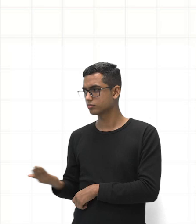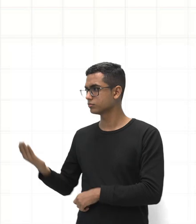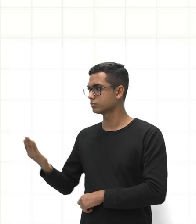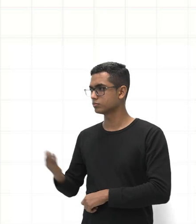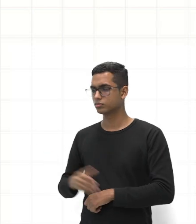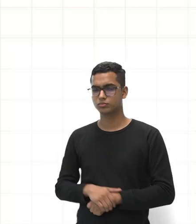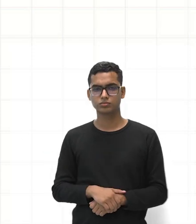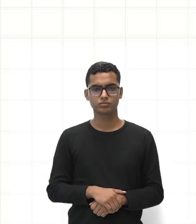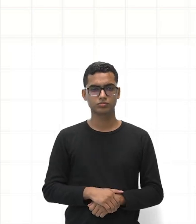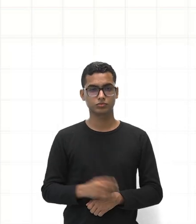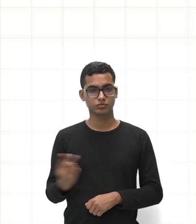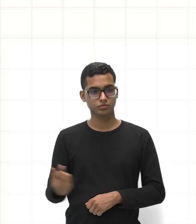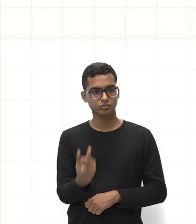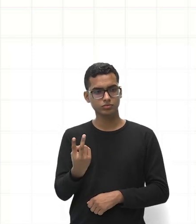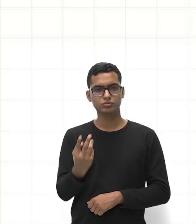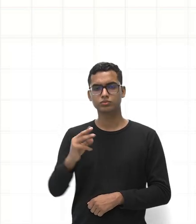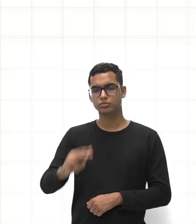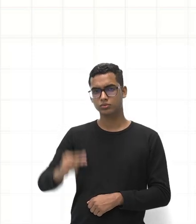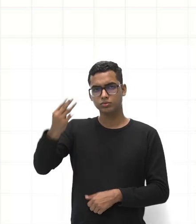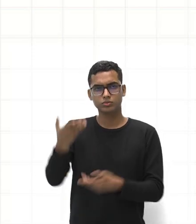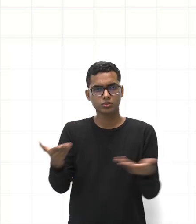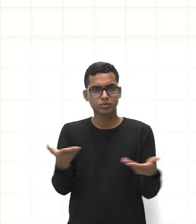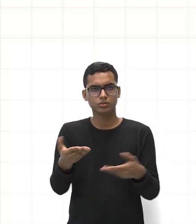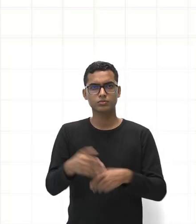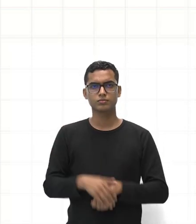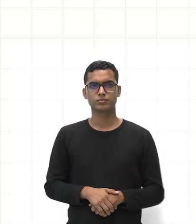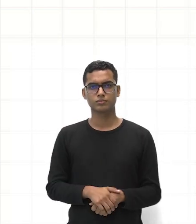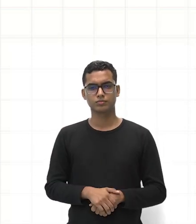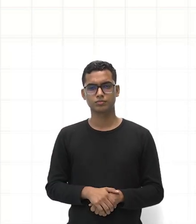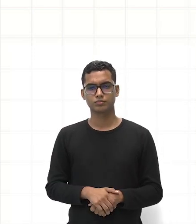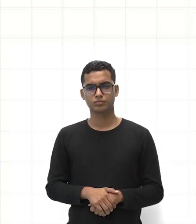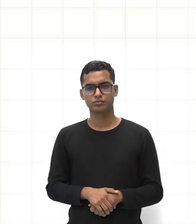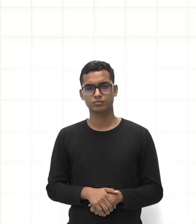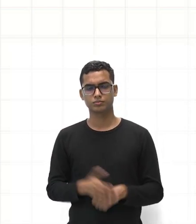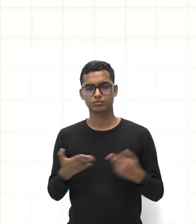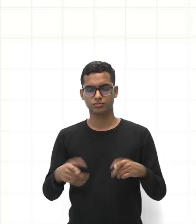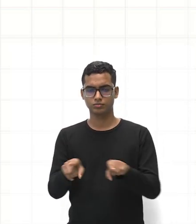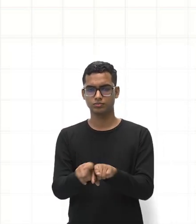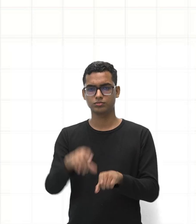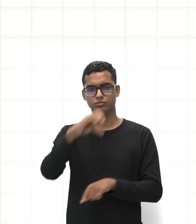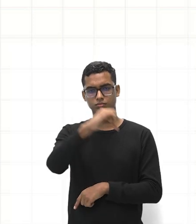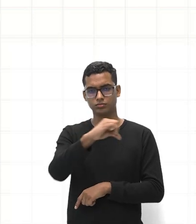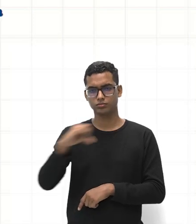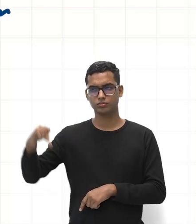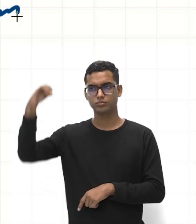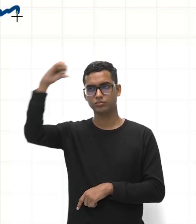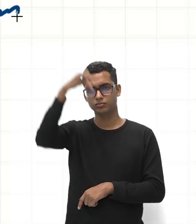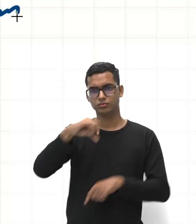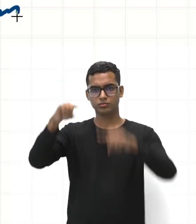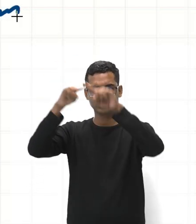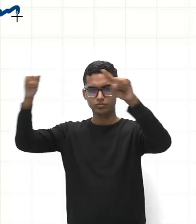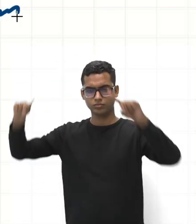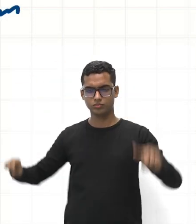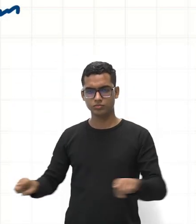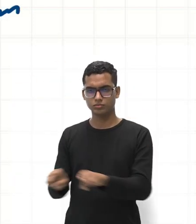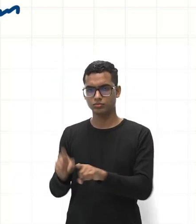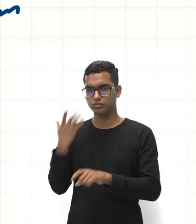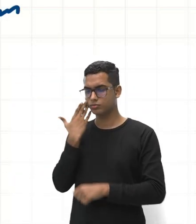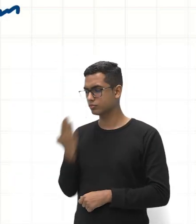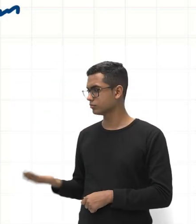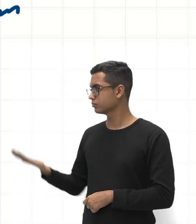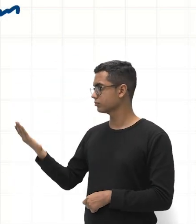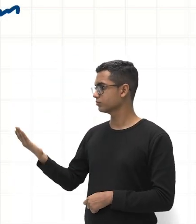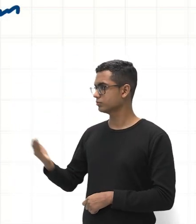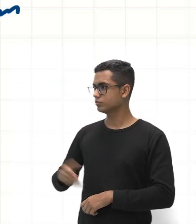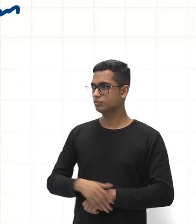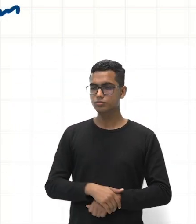Triplicamos o valor da medida do lado. Agora aqui vale 9. Aí você concordar que aqui também vale 9, ó. Aqui também vale 9 centímetros e aqui também